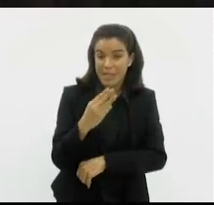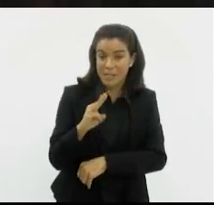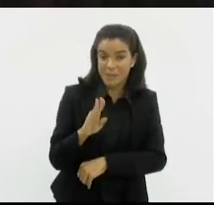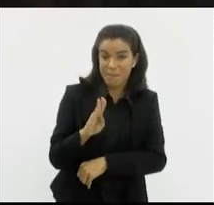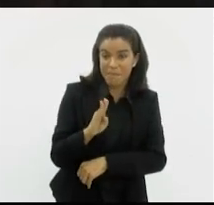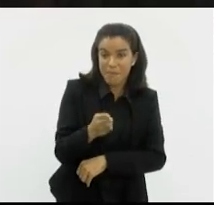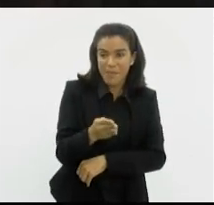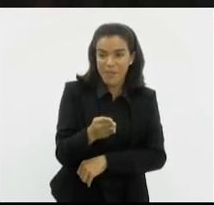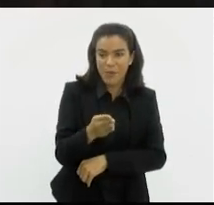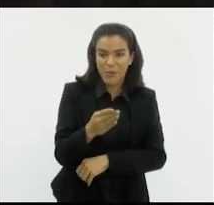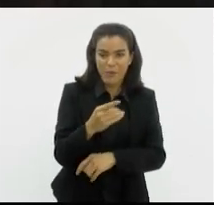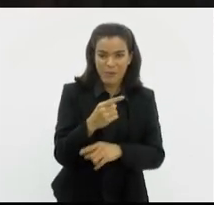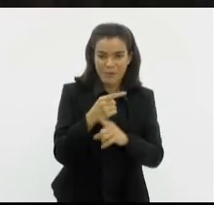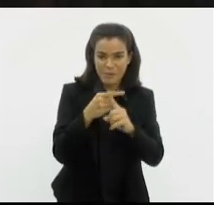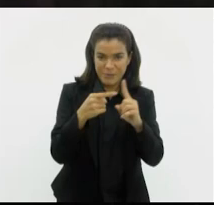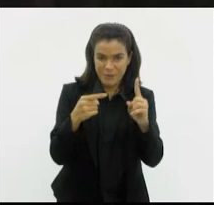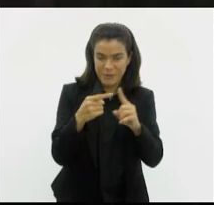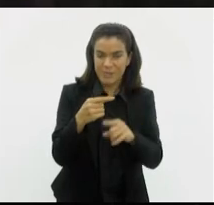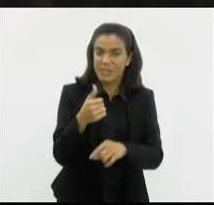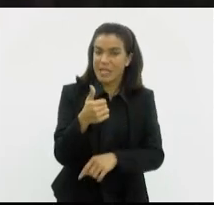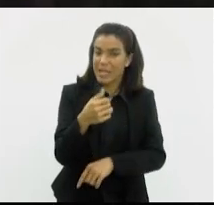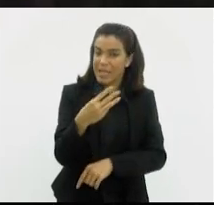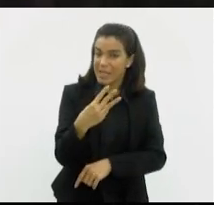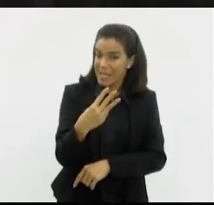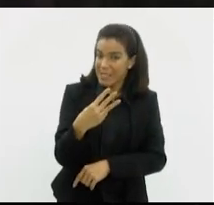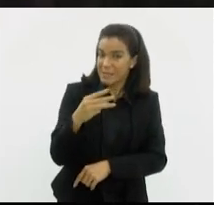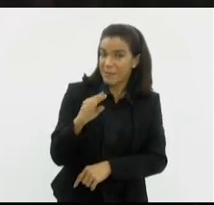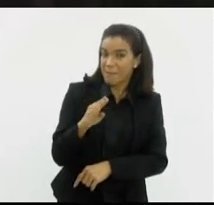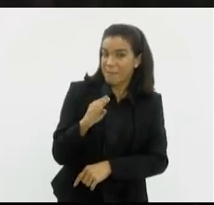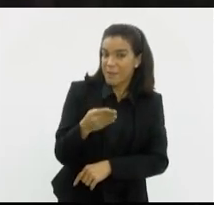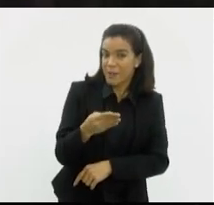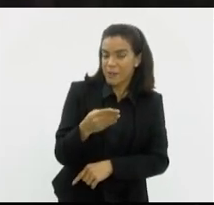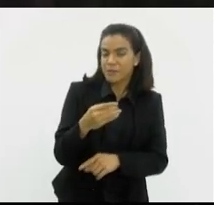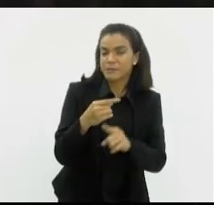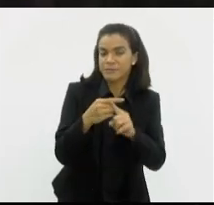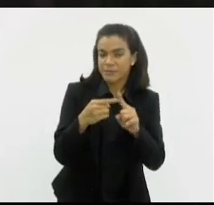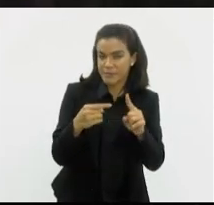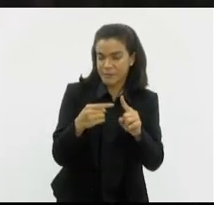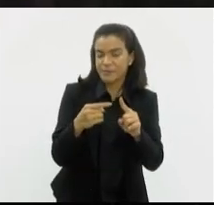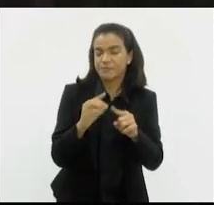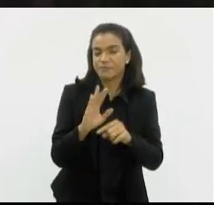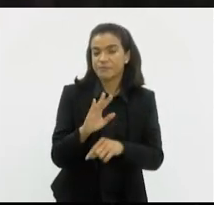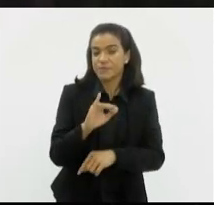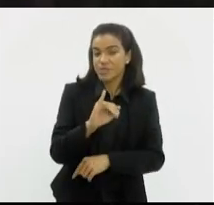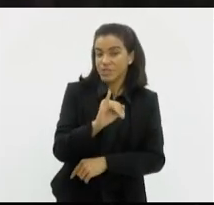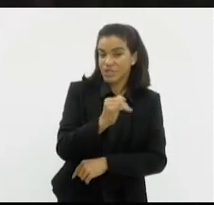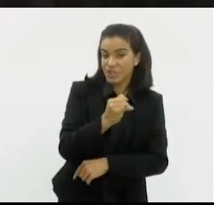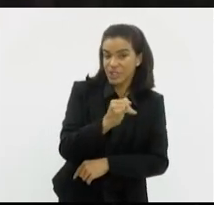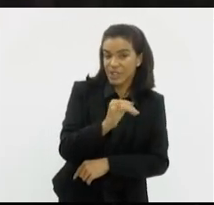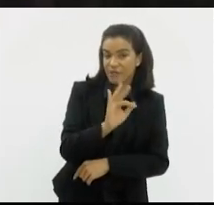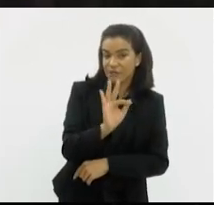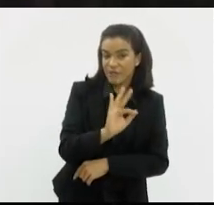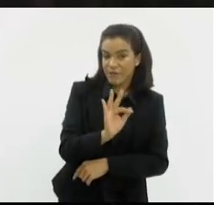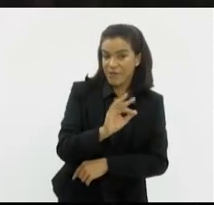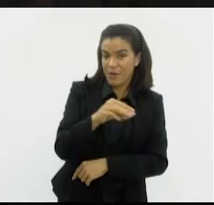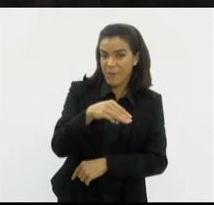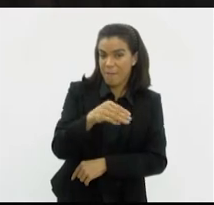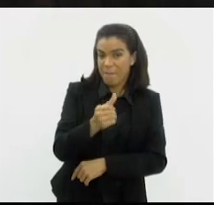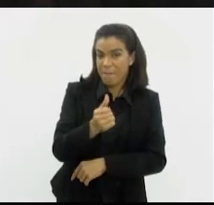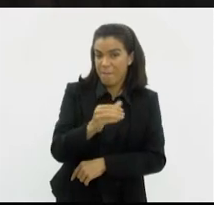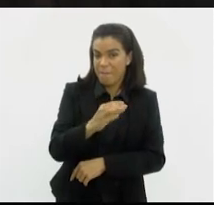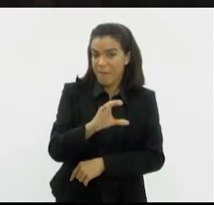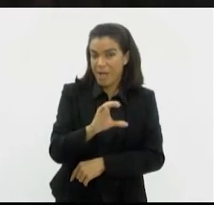meio. 13 bilhões e meio no trimestre. Isto é, janeiro, fevereiro, março